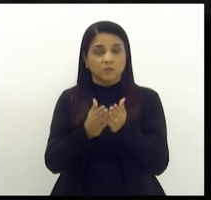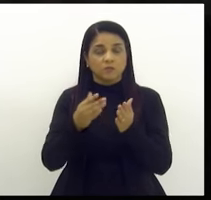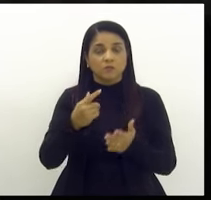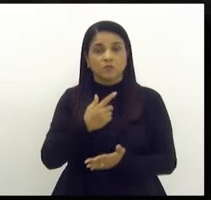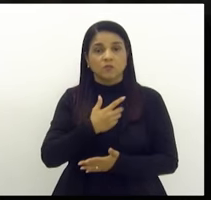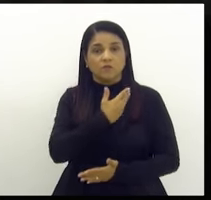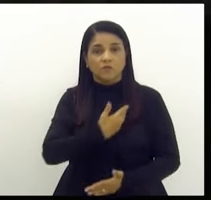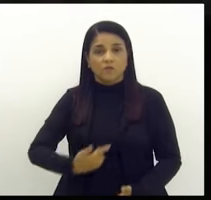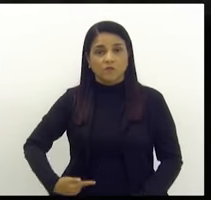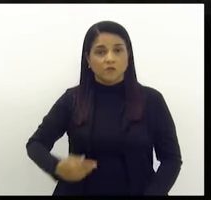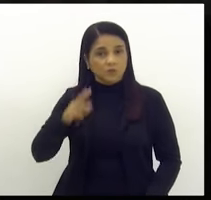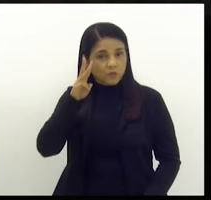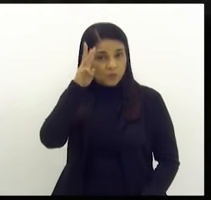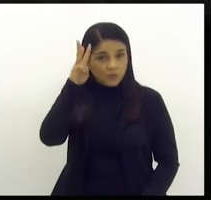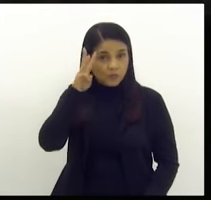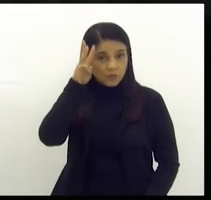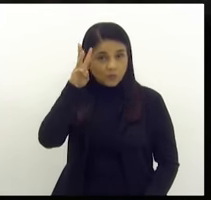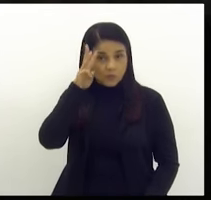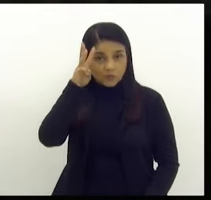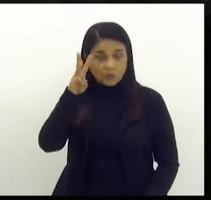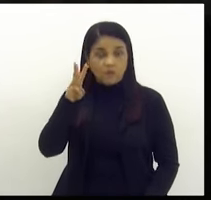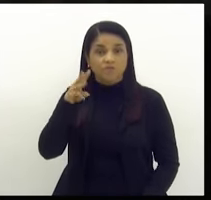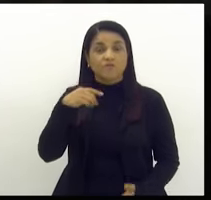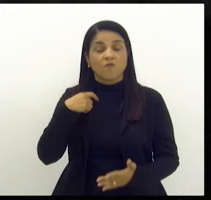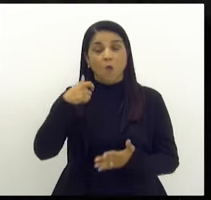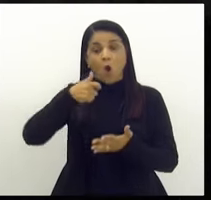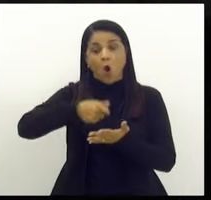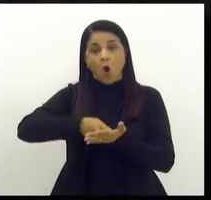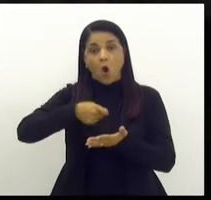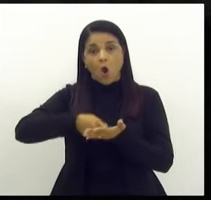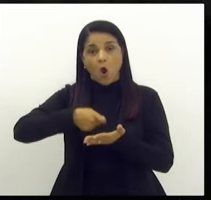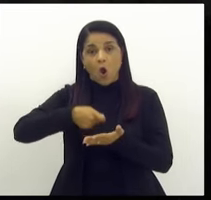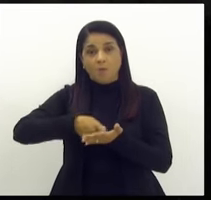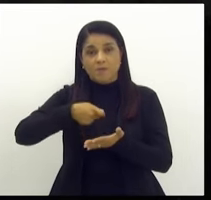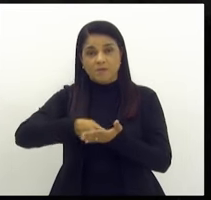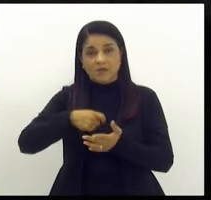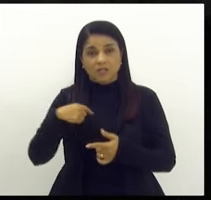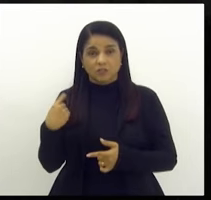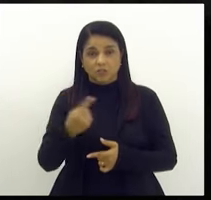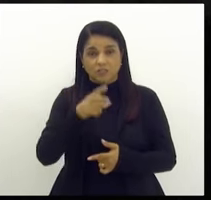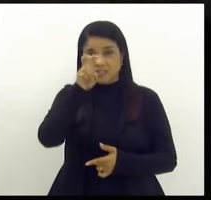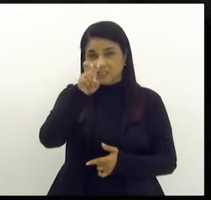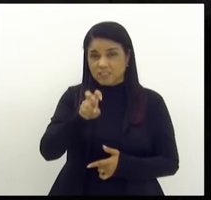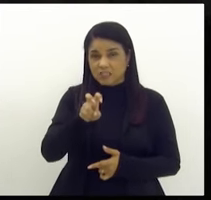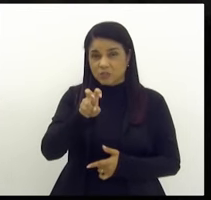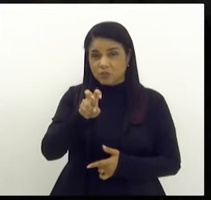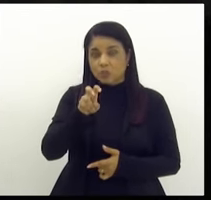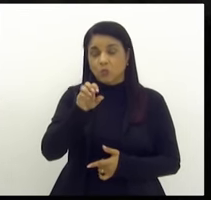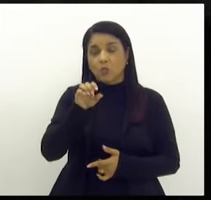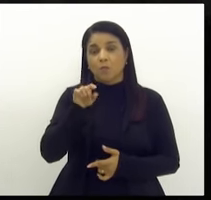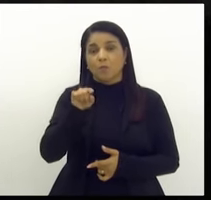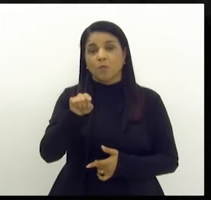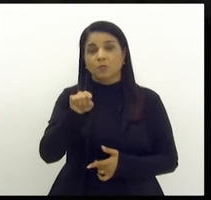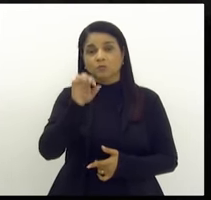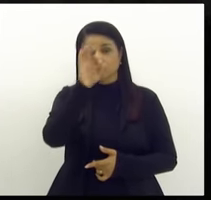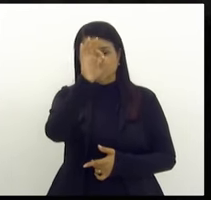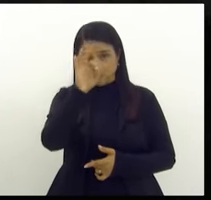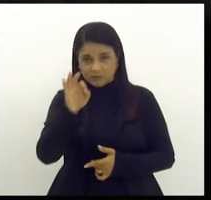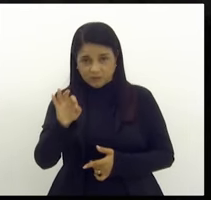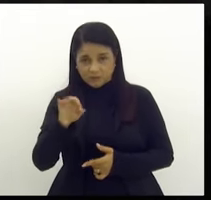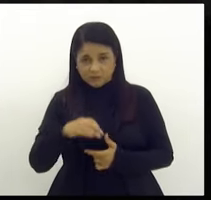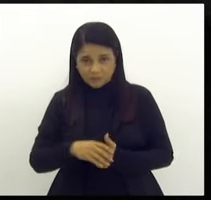vitz fomos obrigados a acatar a redução para cinco pontos percentuais